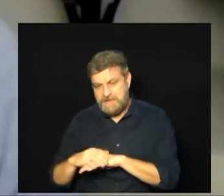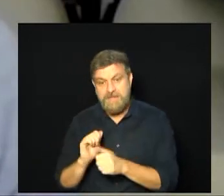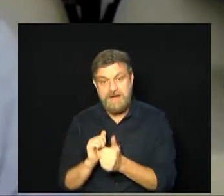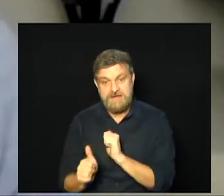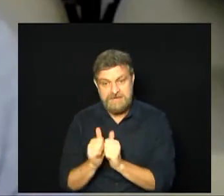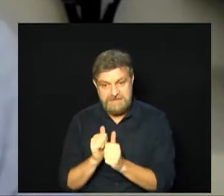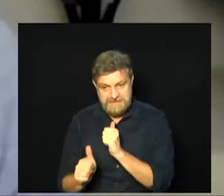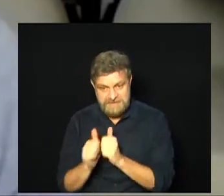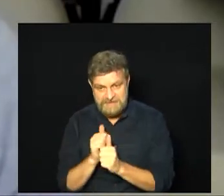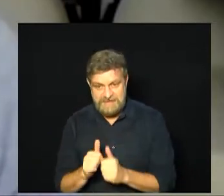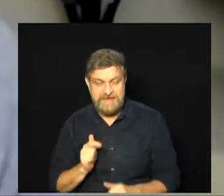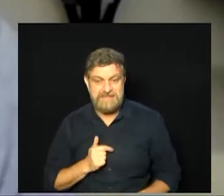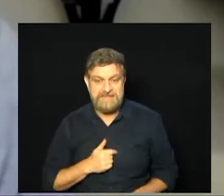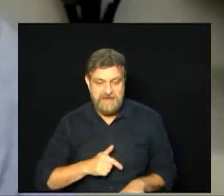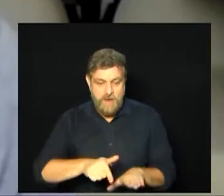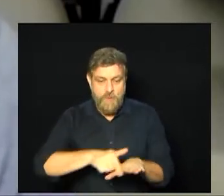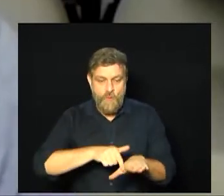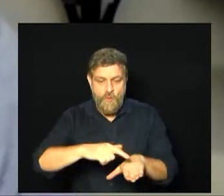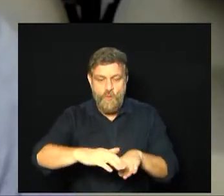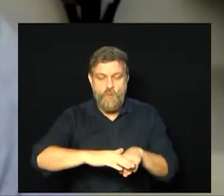descalços. A questão